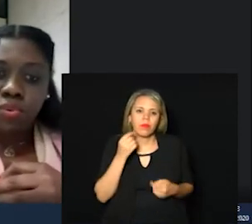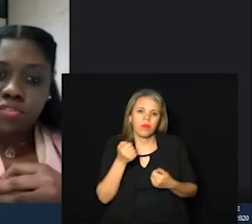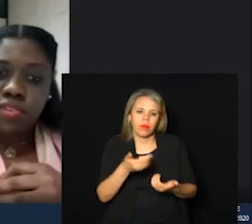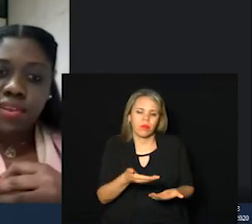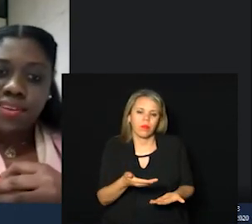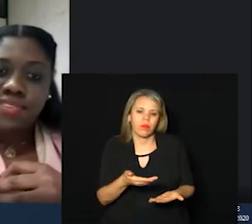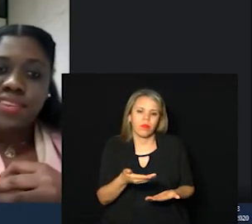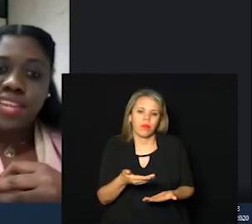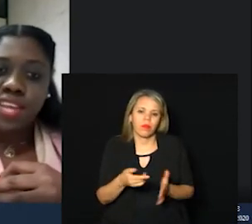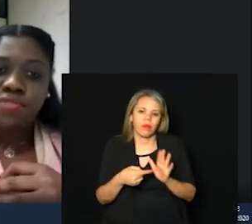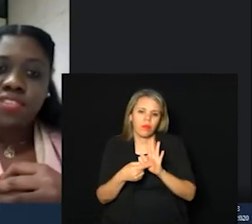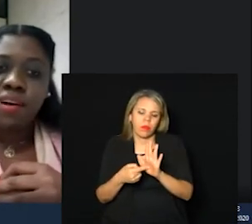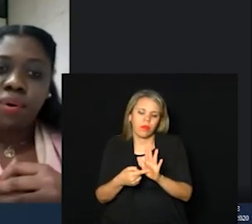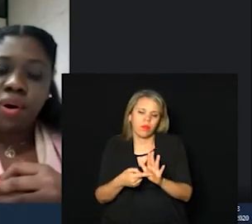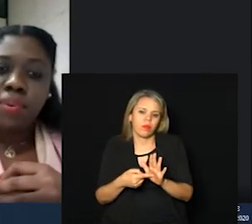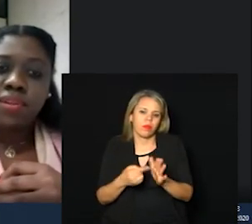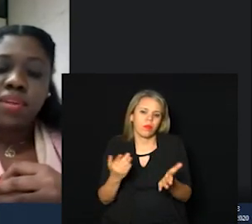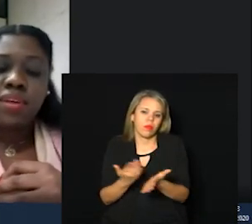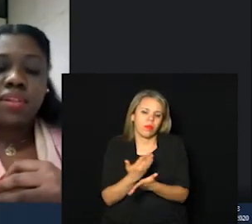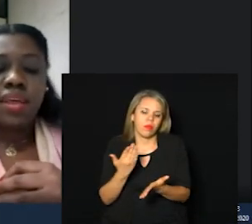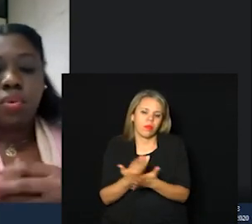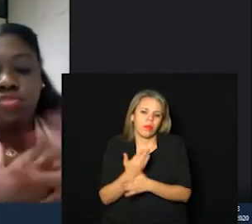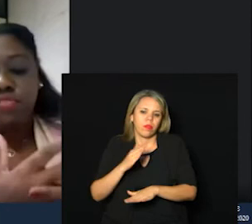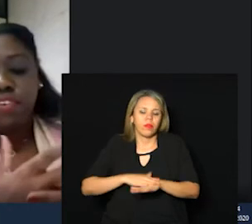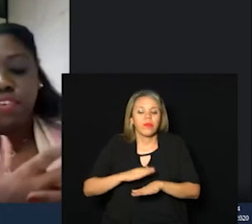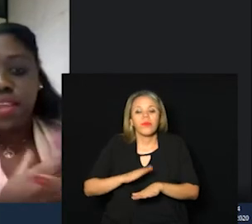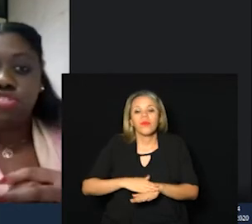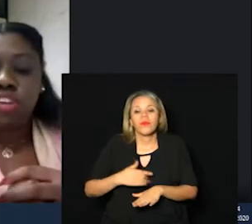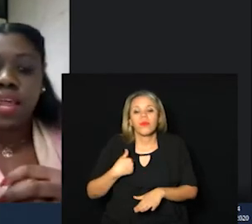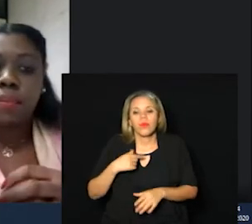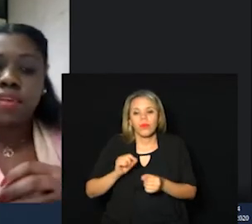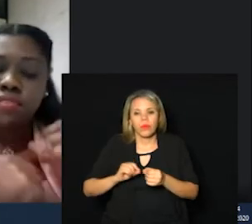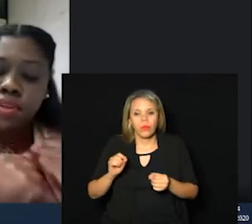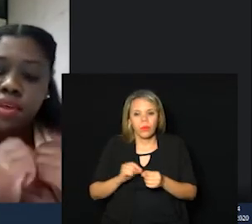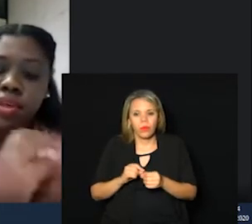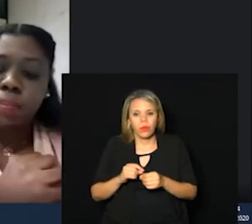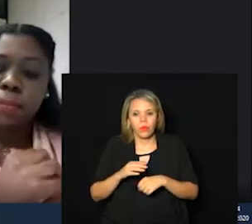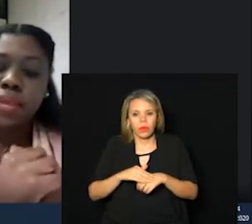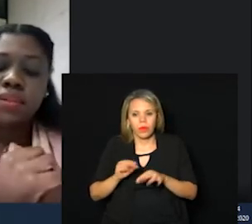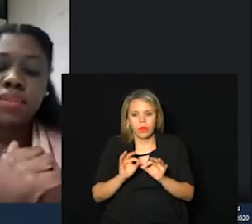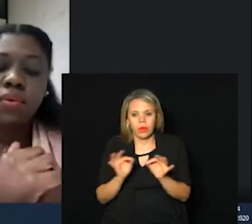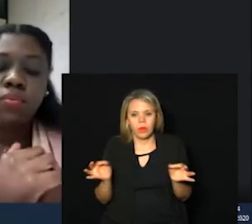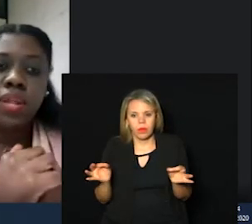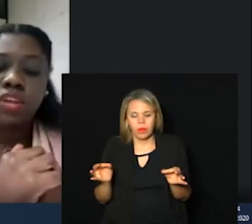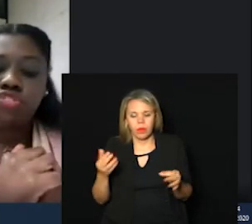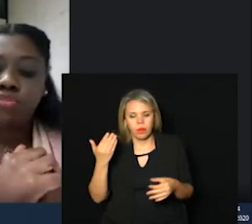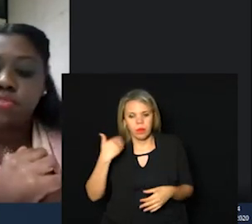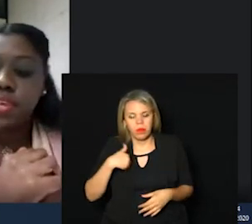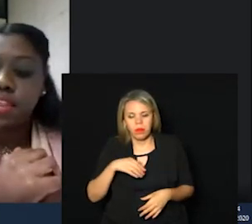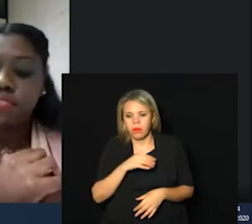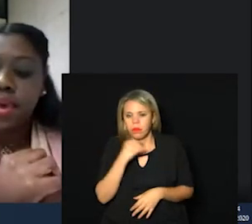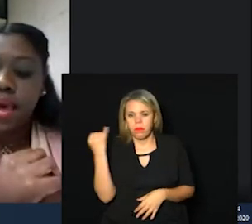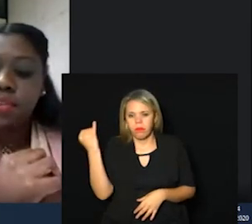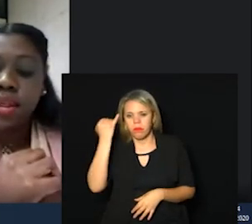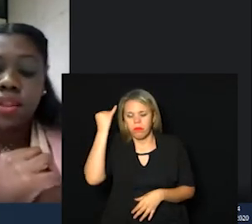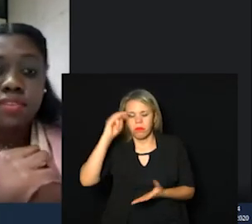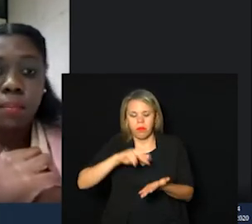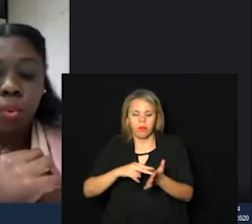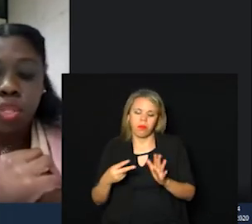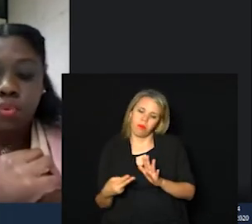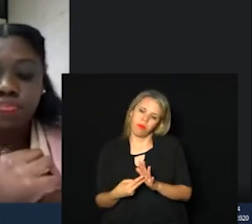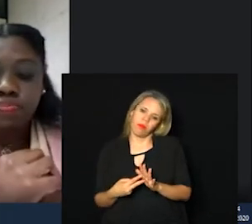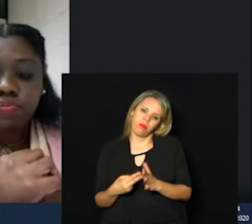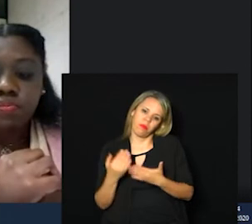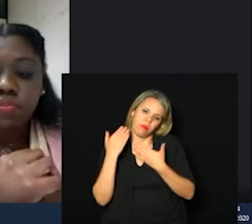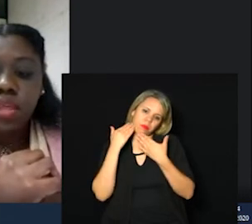de trazer à luz esse livro, essa obra, né, como eu já falei, singela, mas que para mim tem um grande significado, agradecer